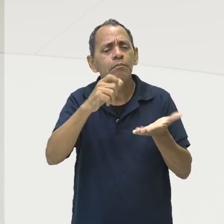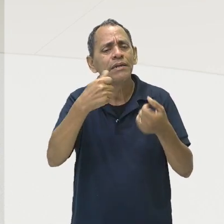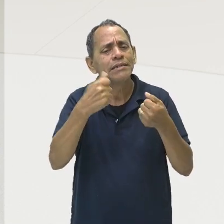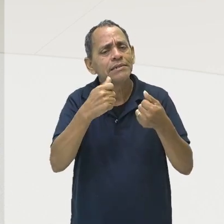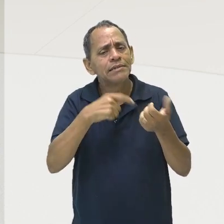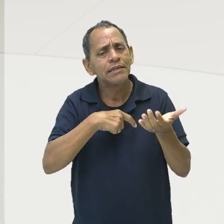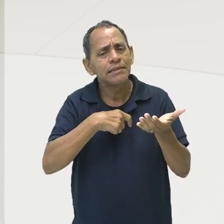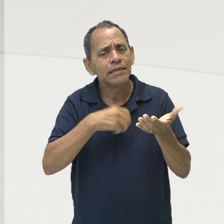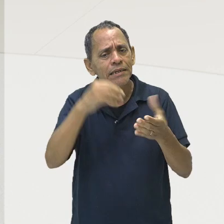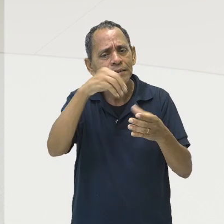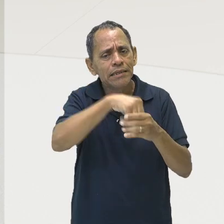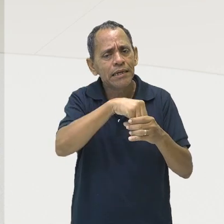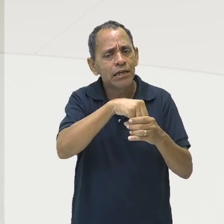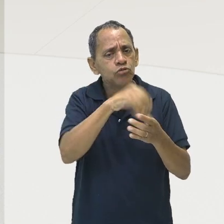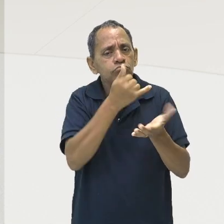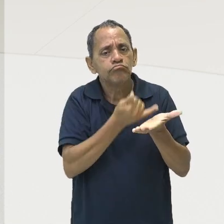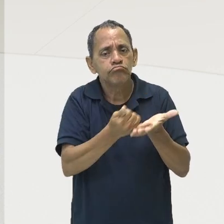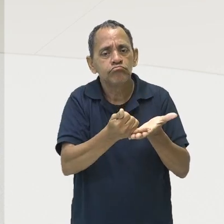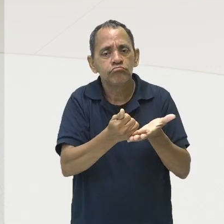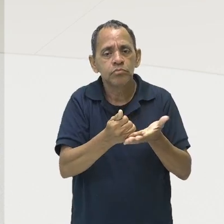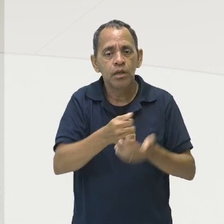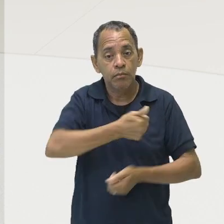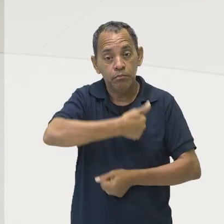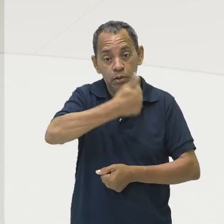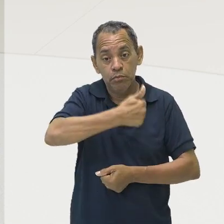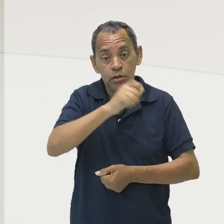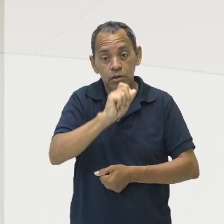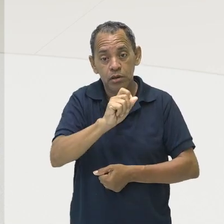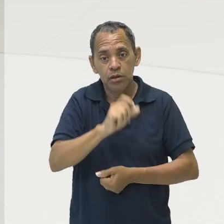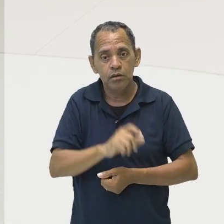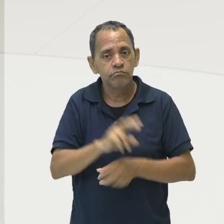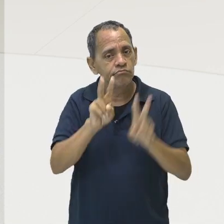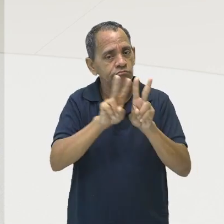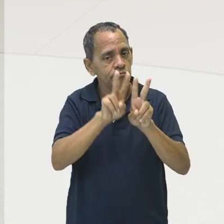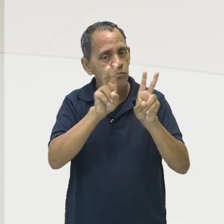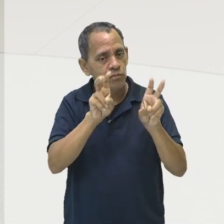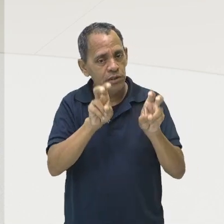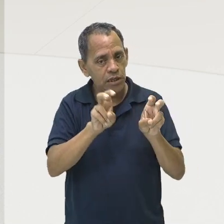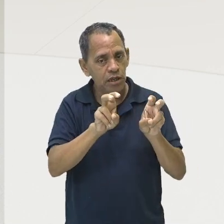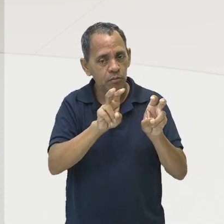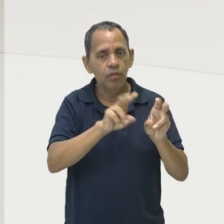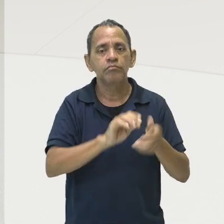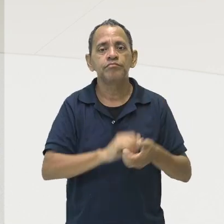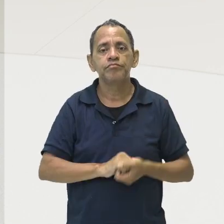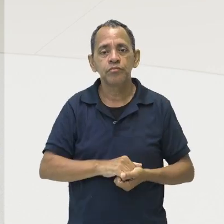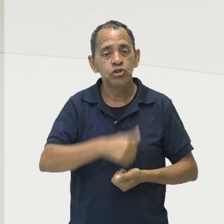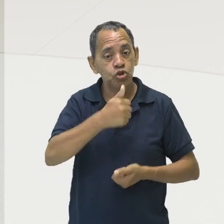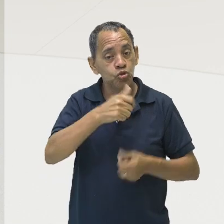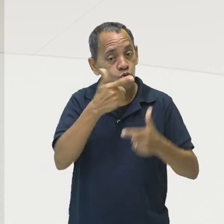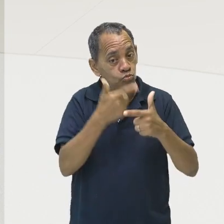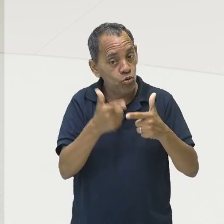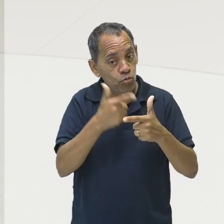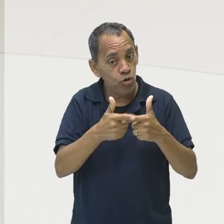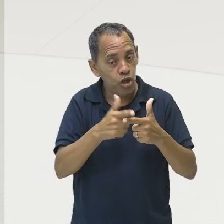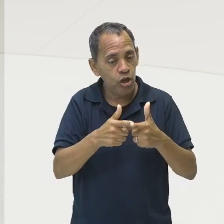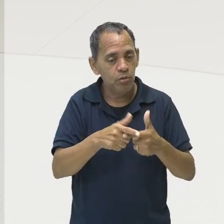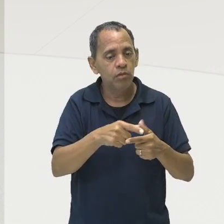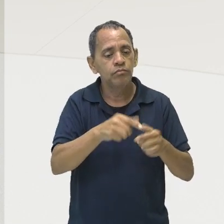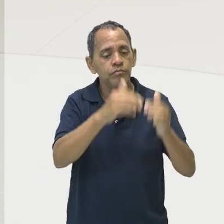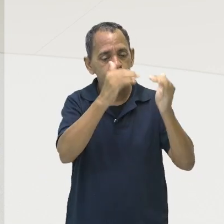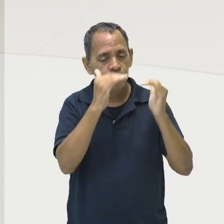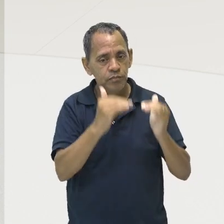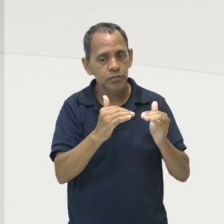na introdução, professor? Primeiro, tema. Segundo, problema. E terceiro,